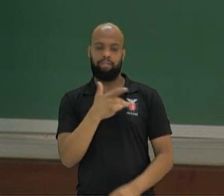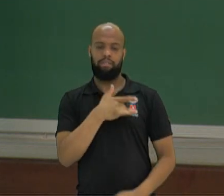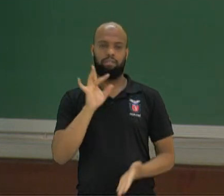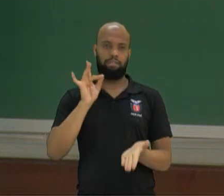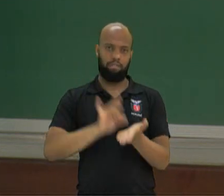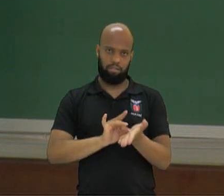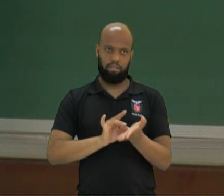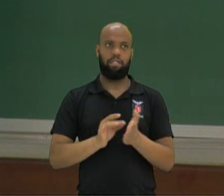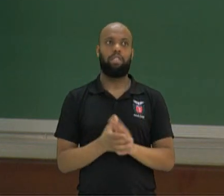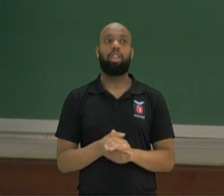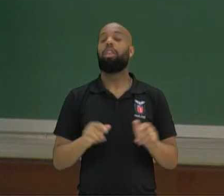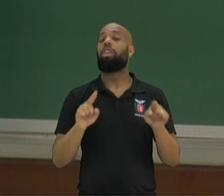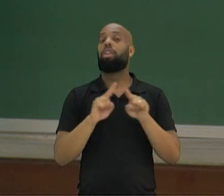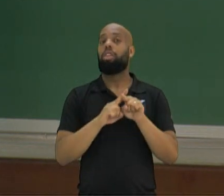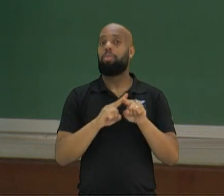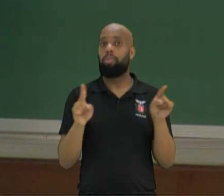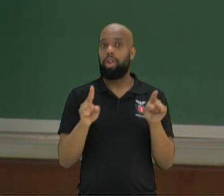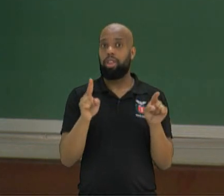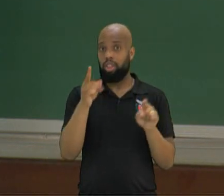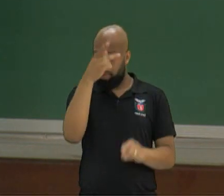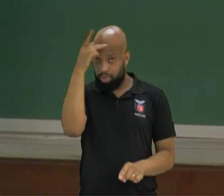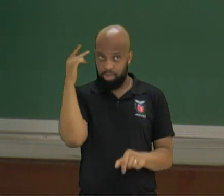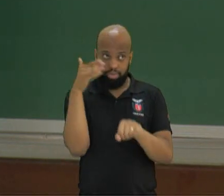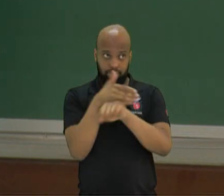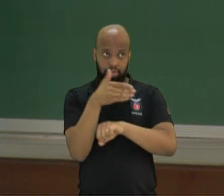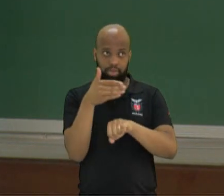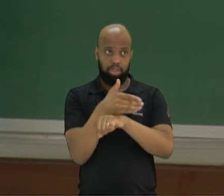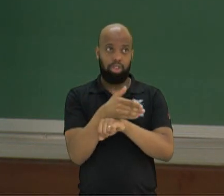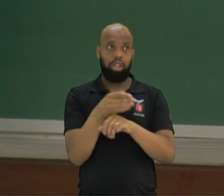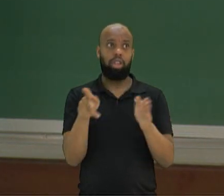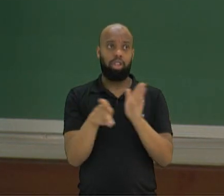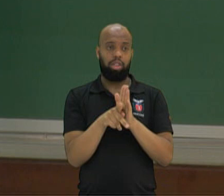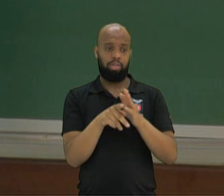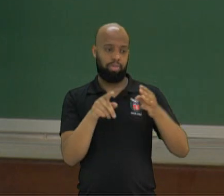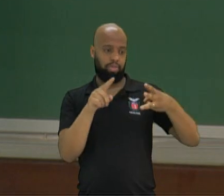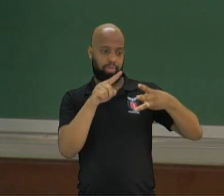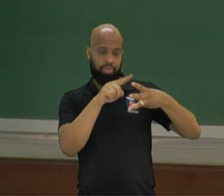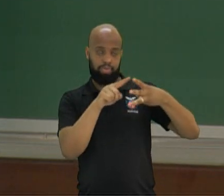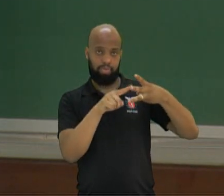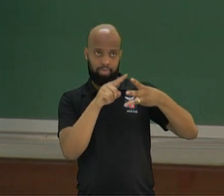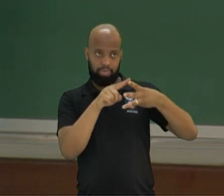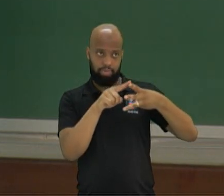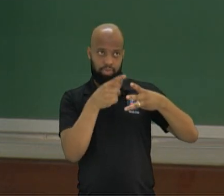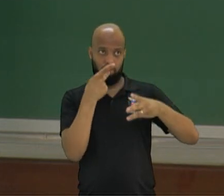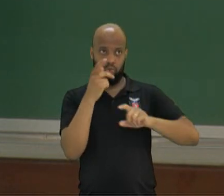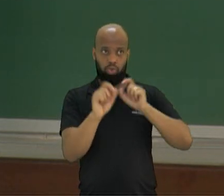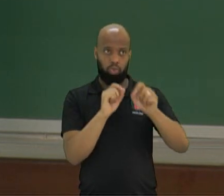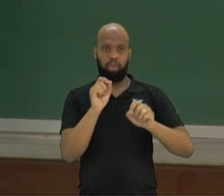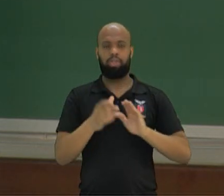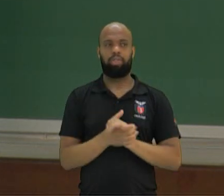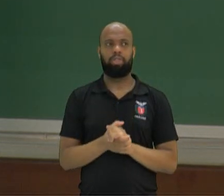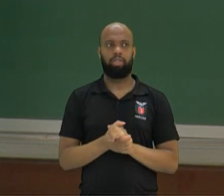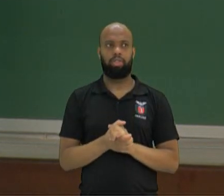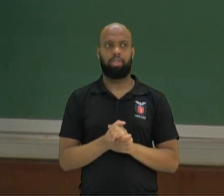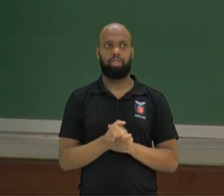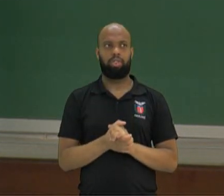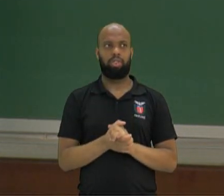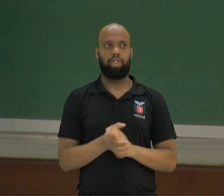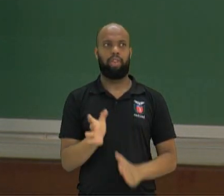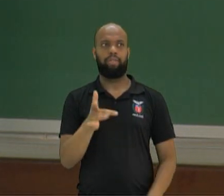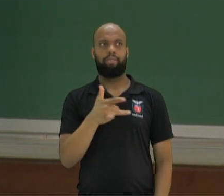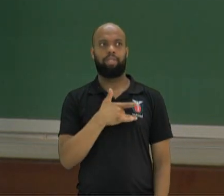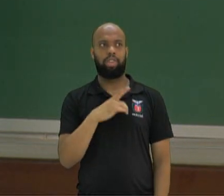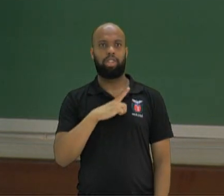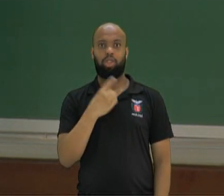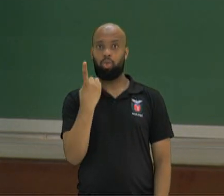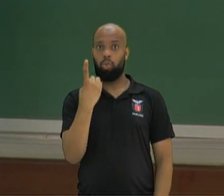apaixonar, enquanto os participantes da Rússia e os lituanos disseram que eles se apaixonam dentro